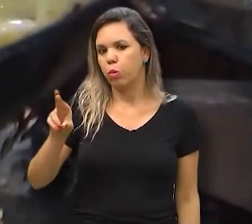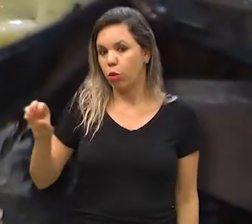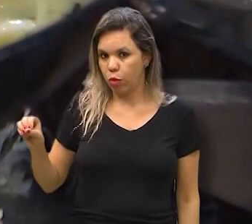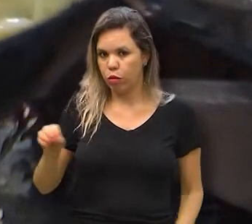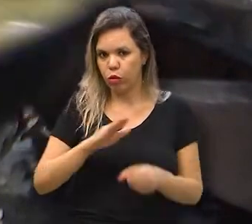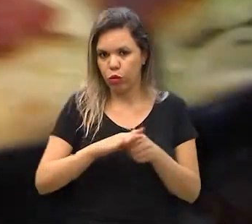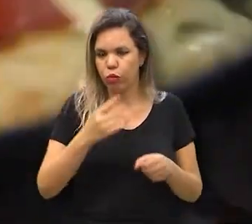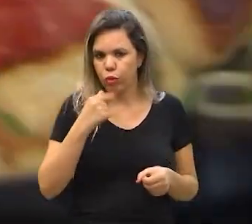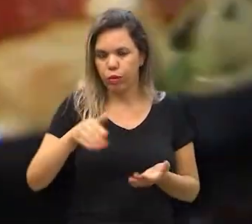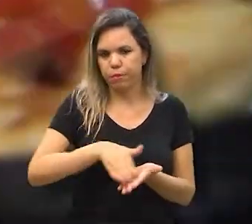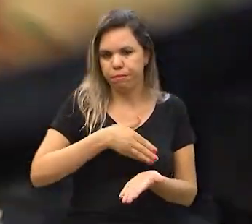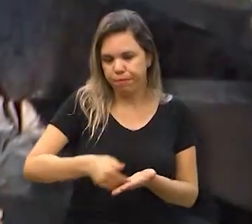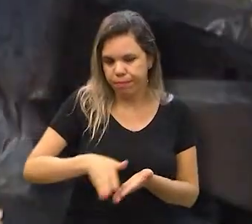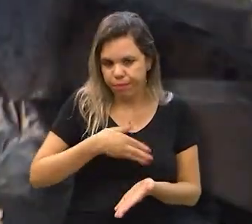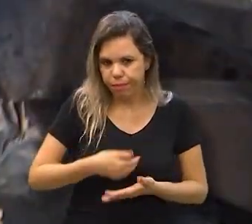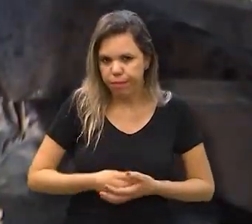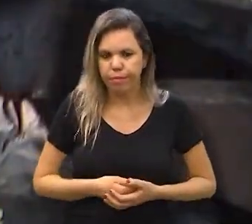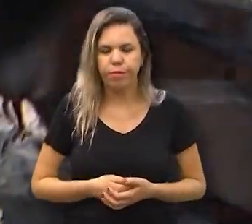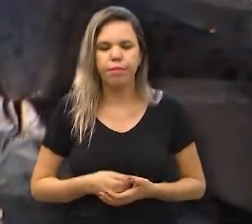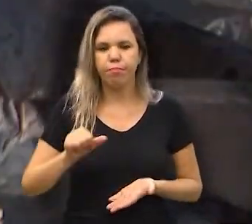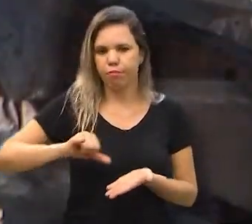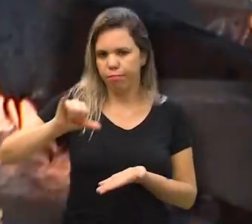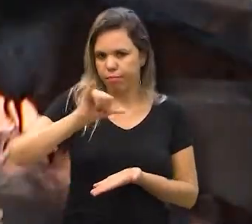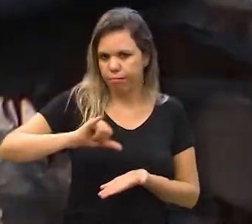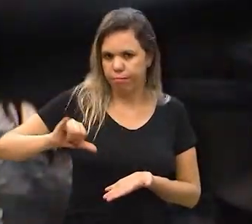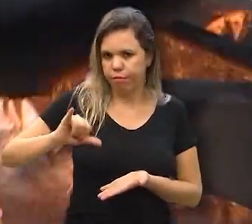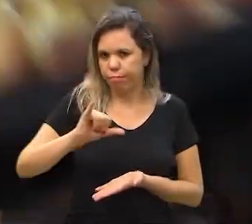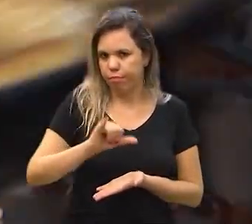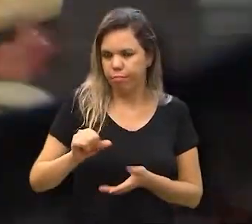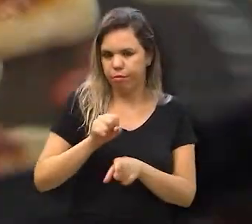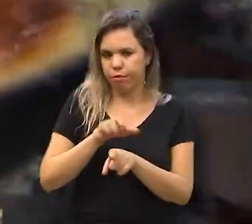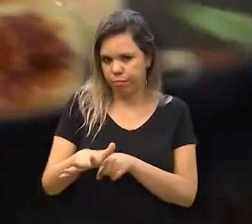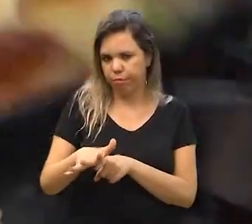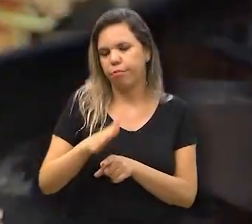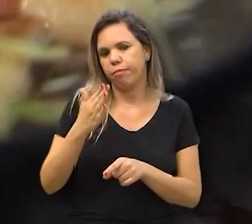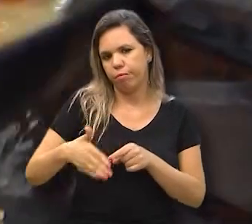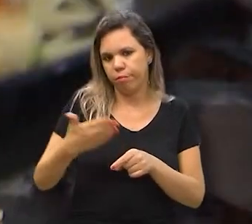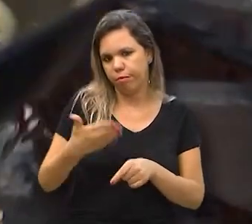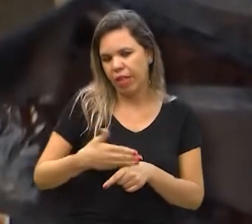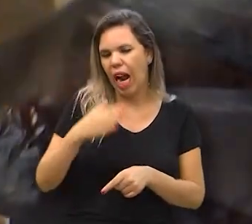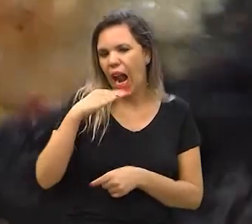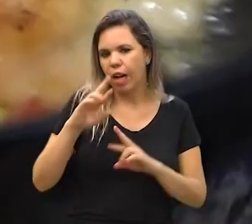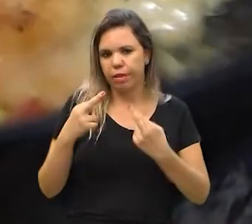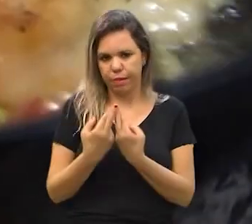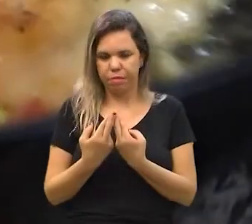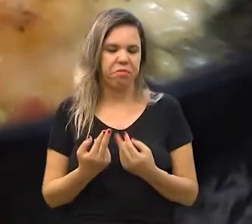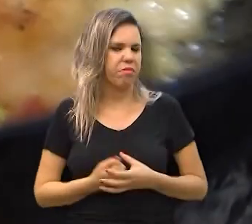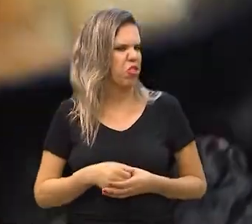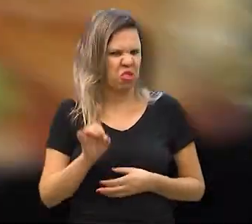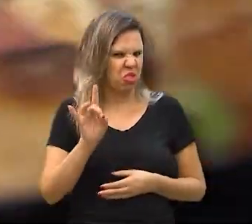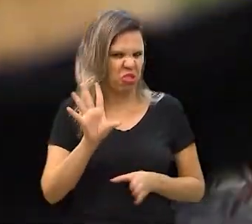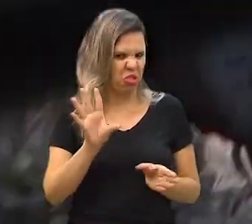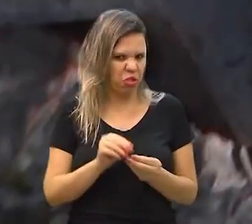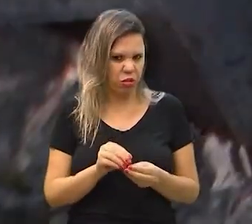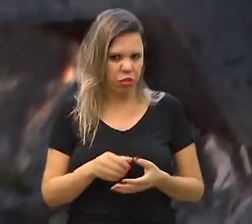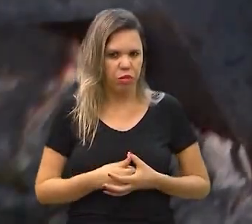poró, tomate, manteiga, o azeite no comecinho, salsinha e cebolinha, sal e pimenta do reino. Gente,